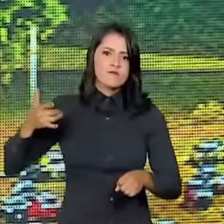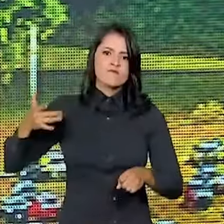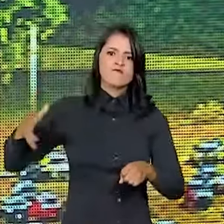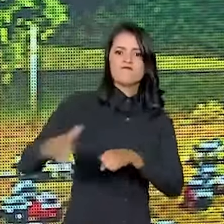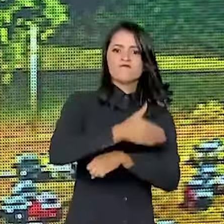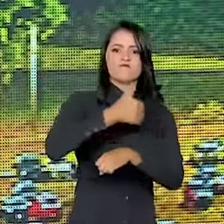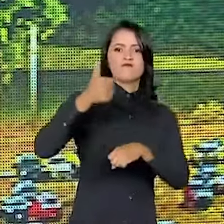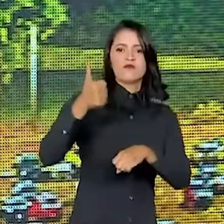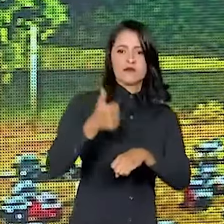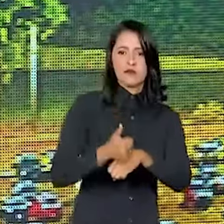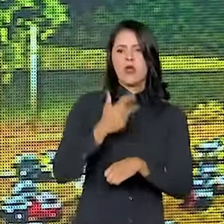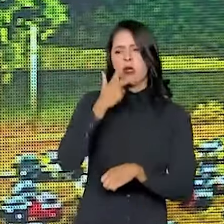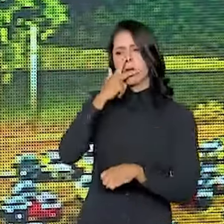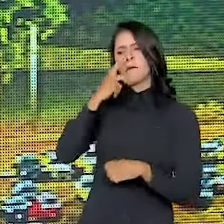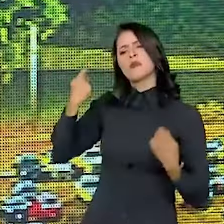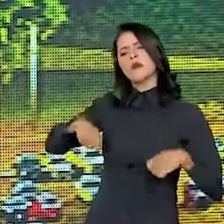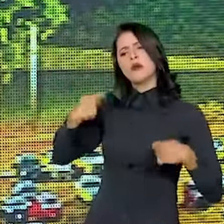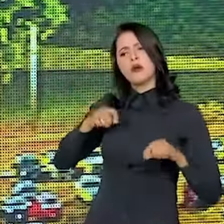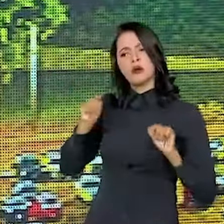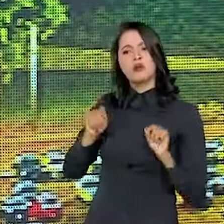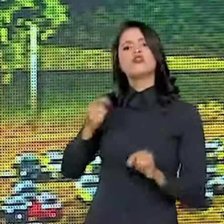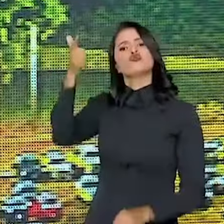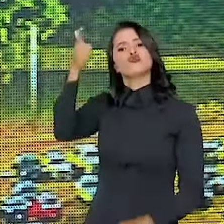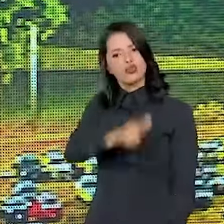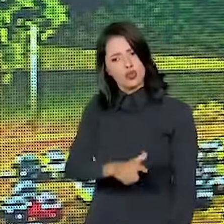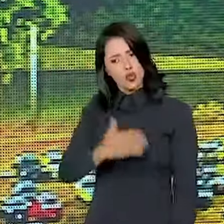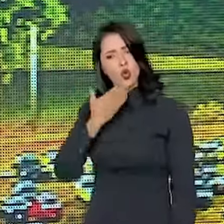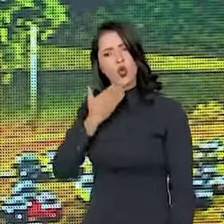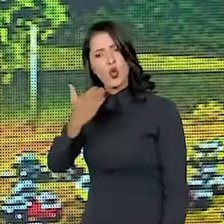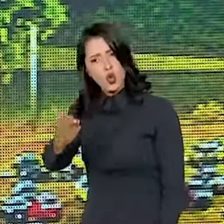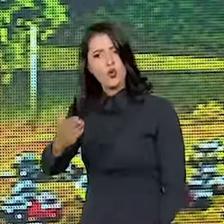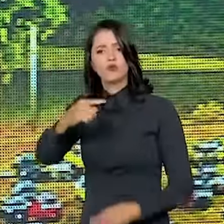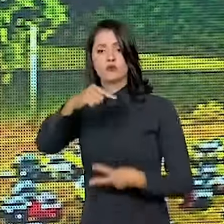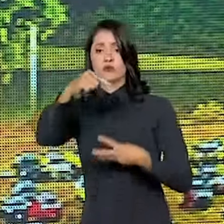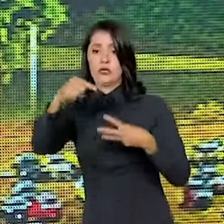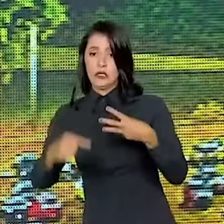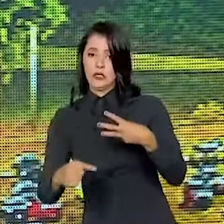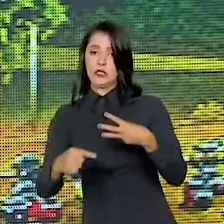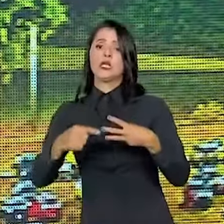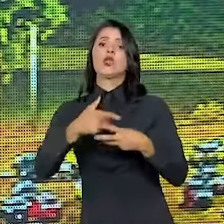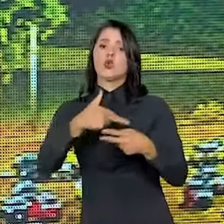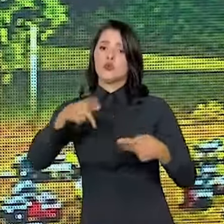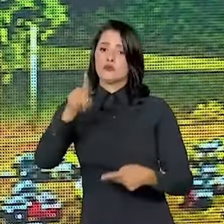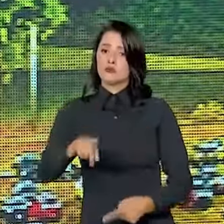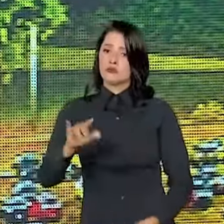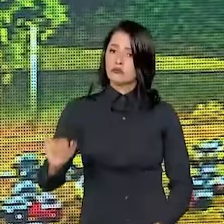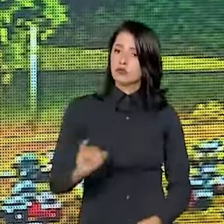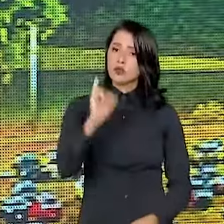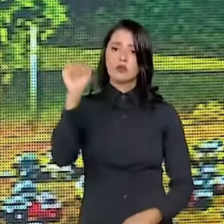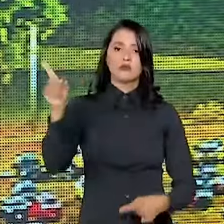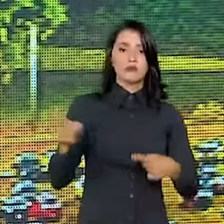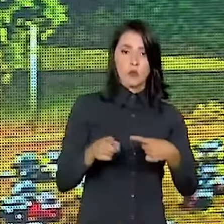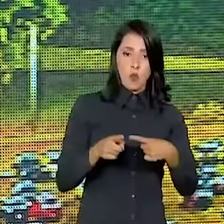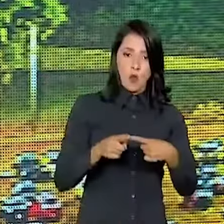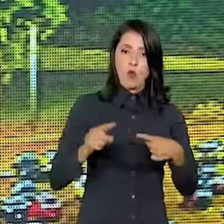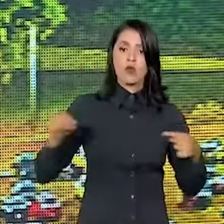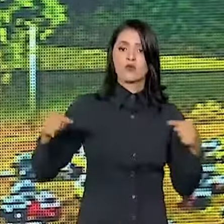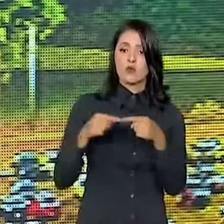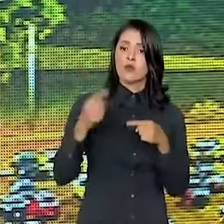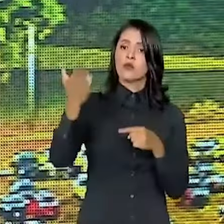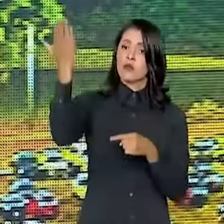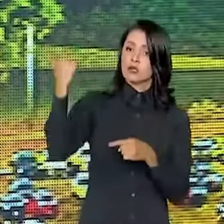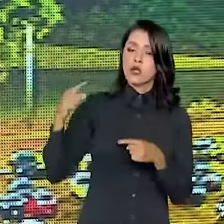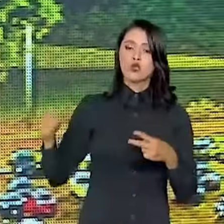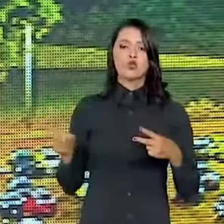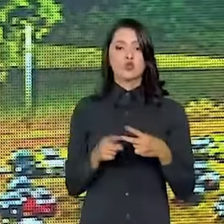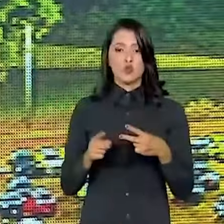me parece necessário reafirmarmos três importantes questões. Uma em relação ao passado,